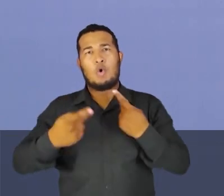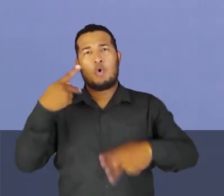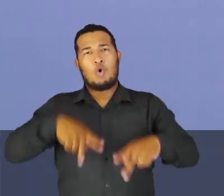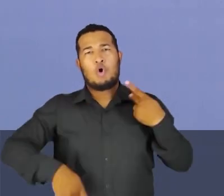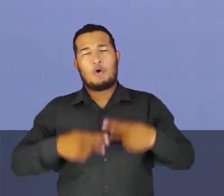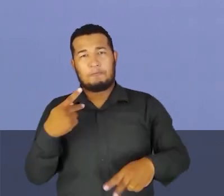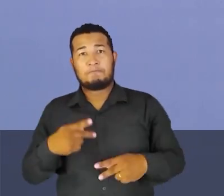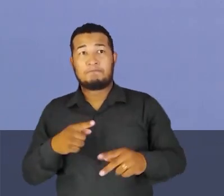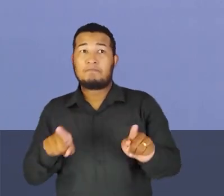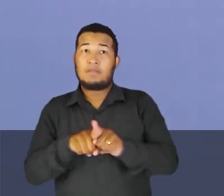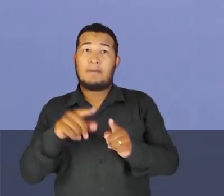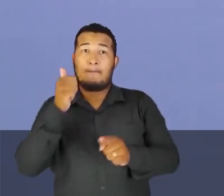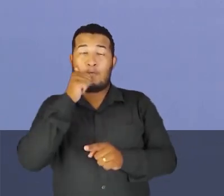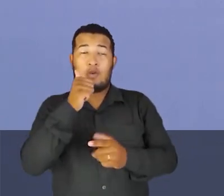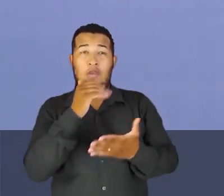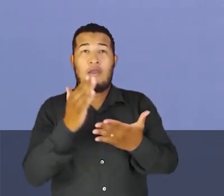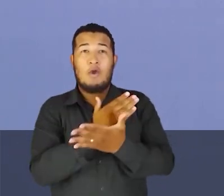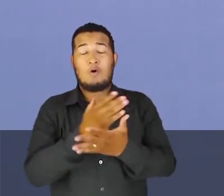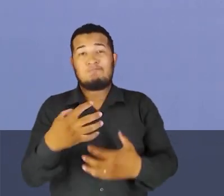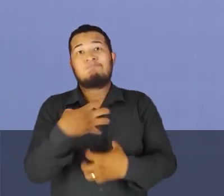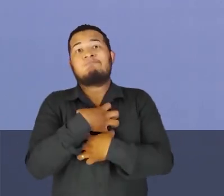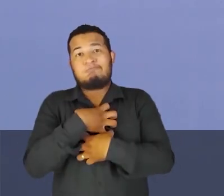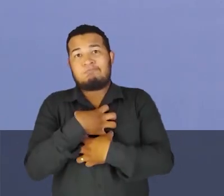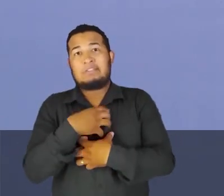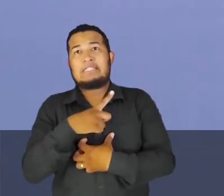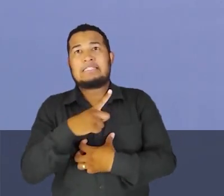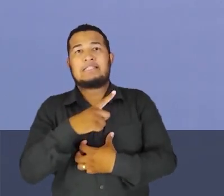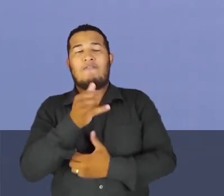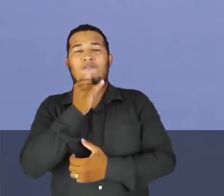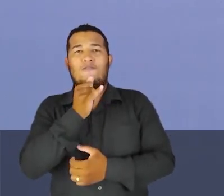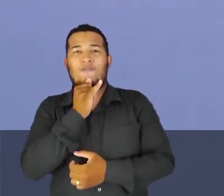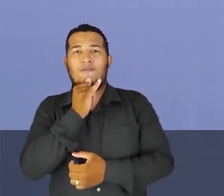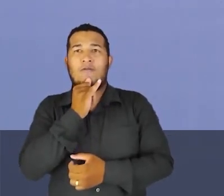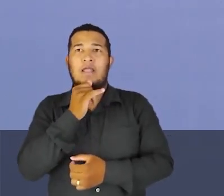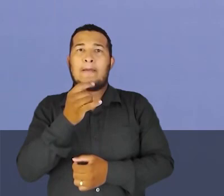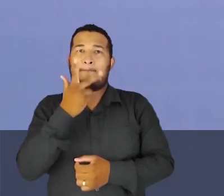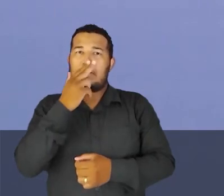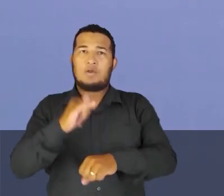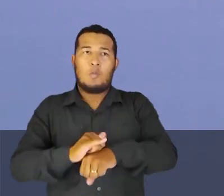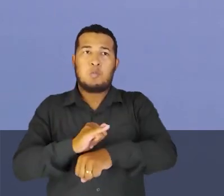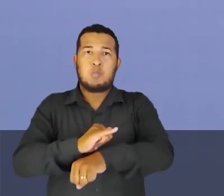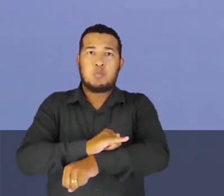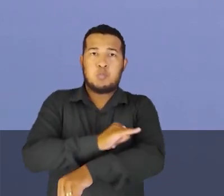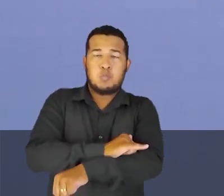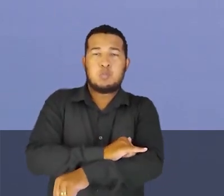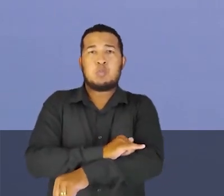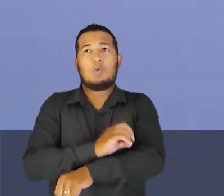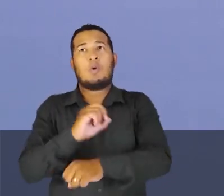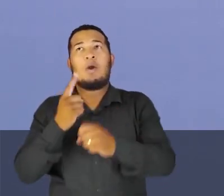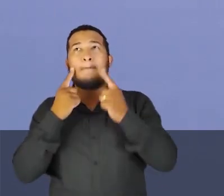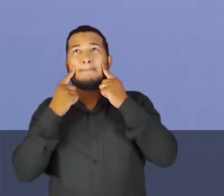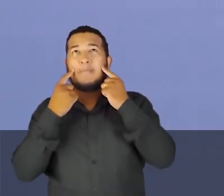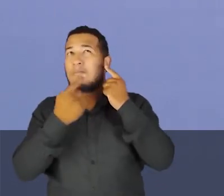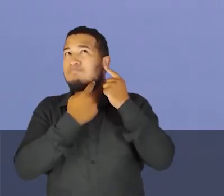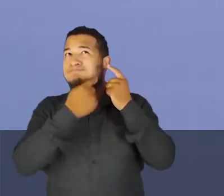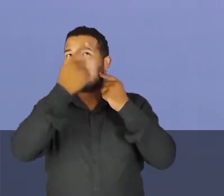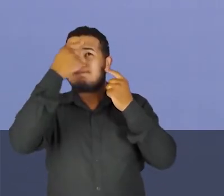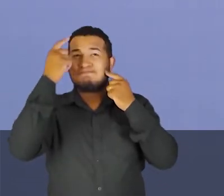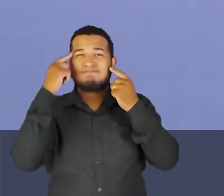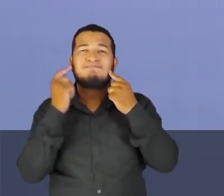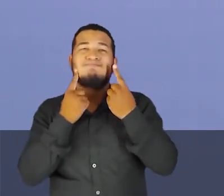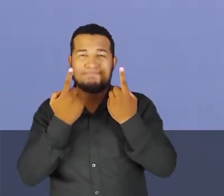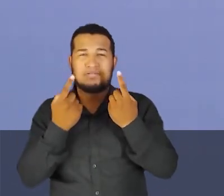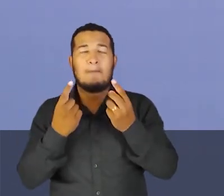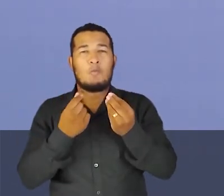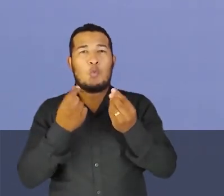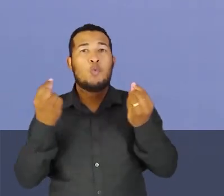algumas mulheres apresentam efeitos colaterais, né, como pode apresentar aumento de peso, acne, e depende. Para isso, ela